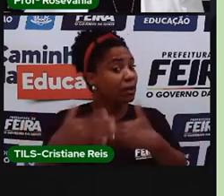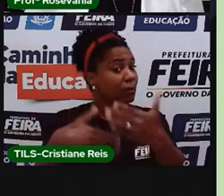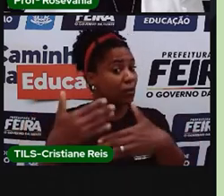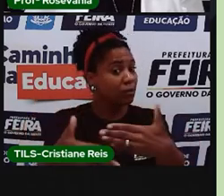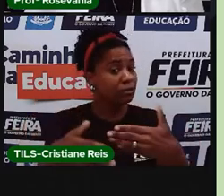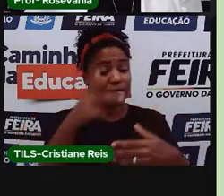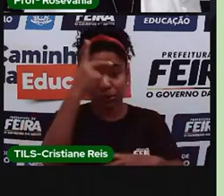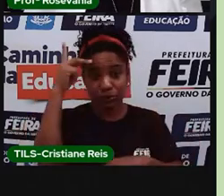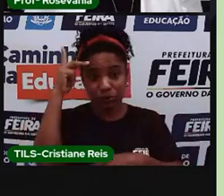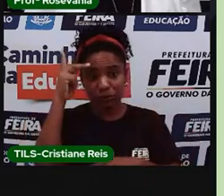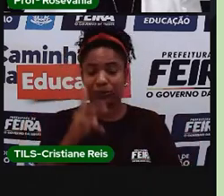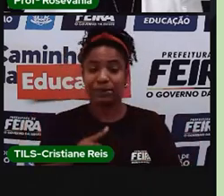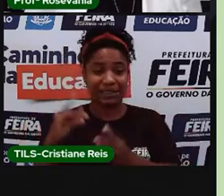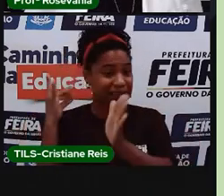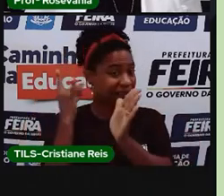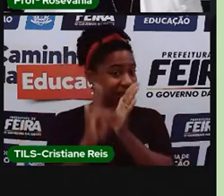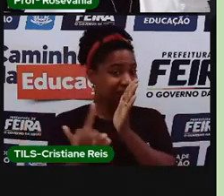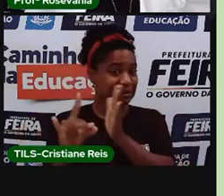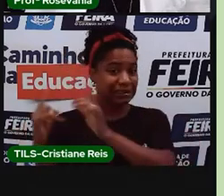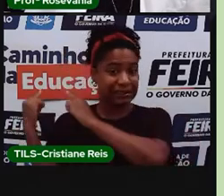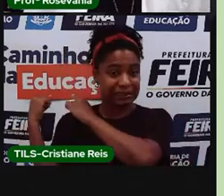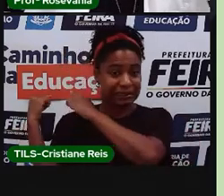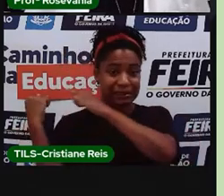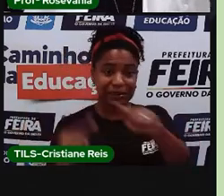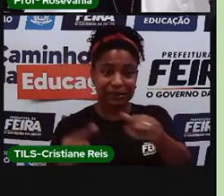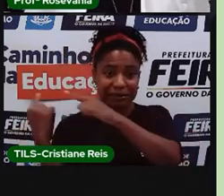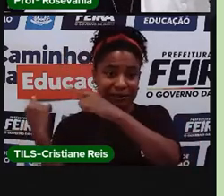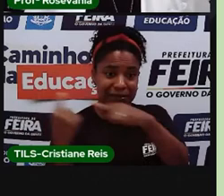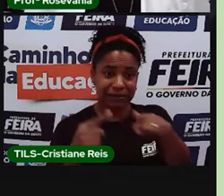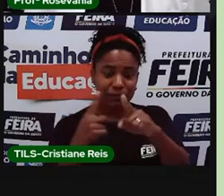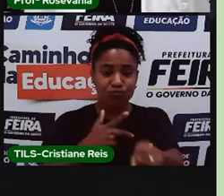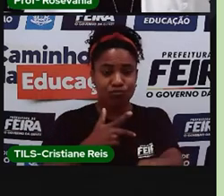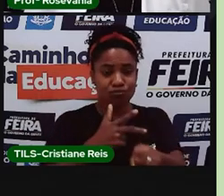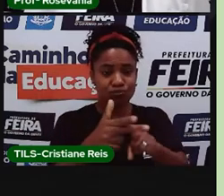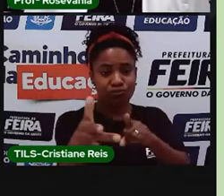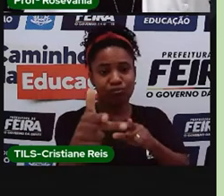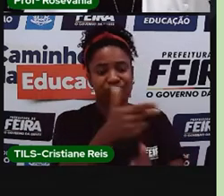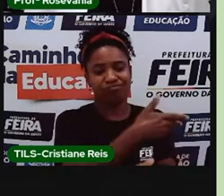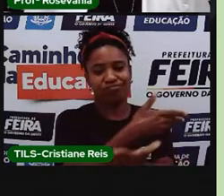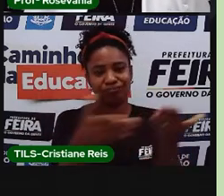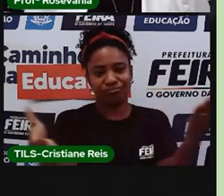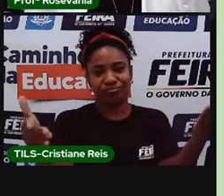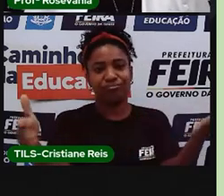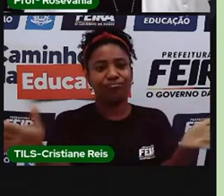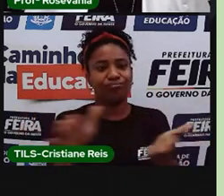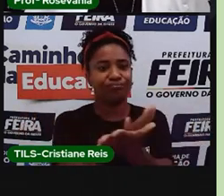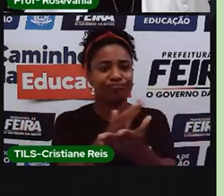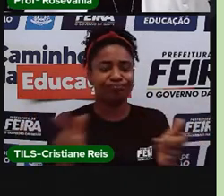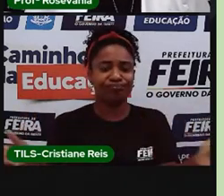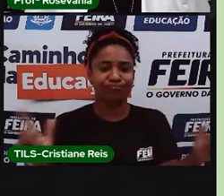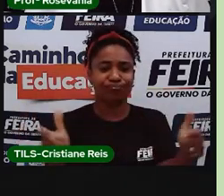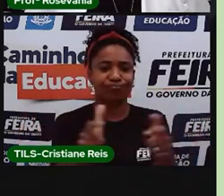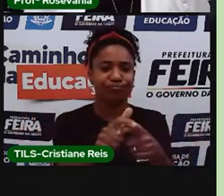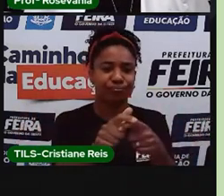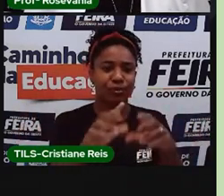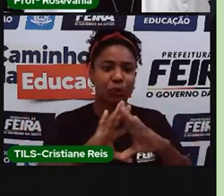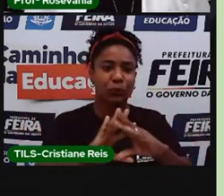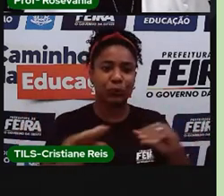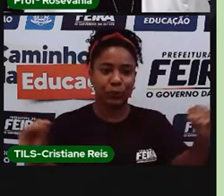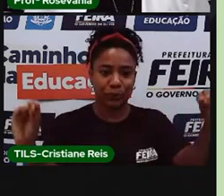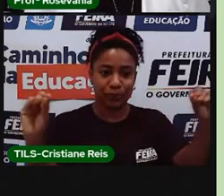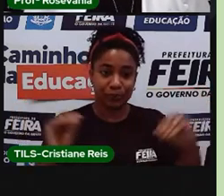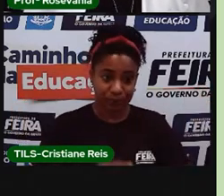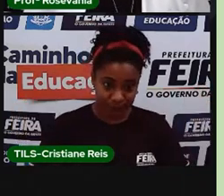Mas entre eles mesmo, como na maioria das civilizações, né, tem os conflitos, não foi observado nada referente a isso. Então,